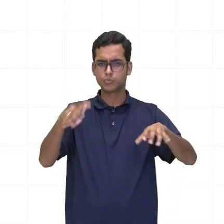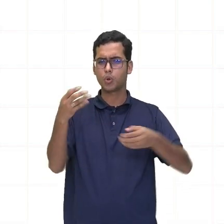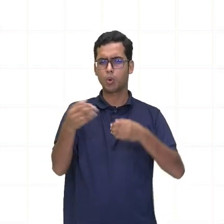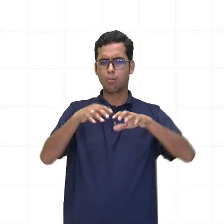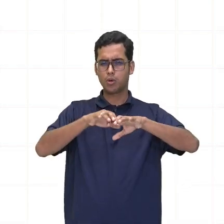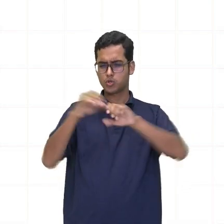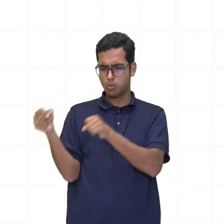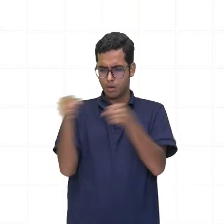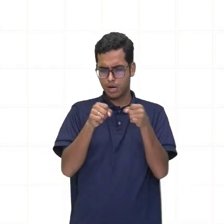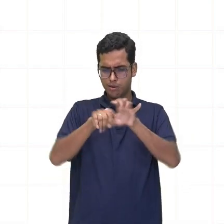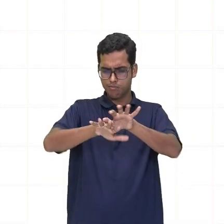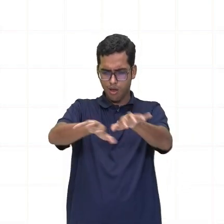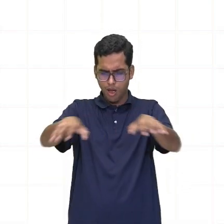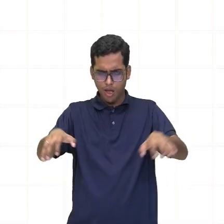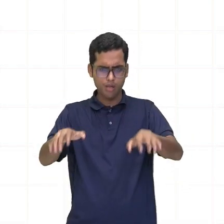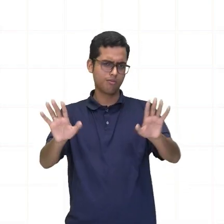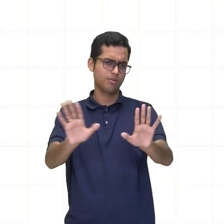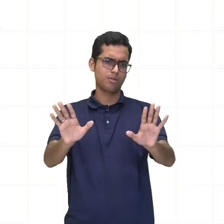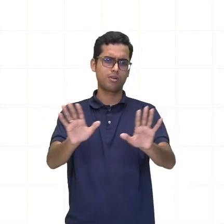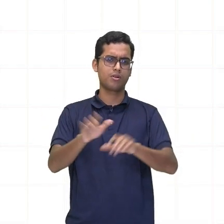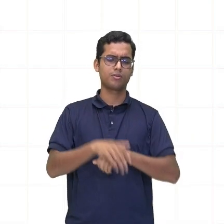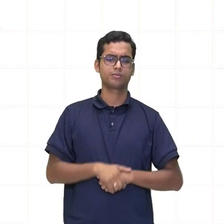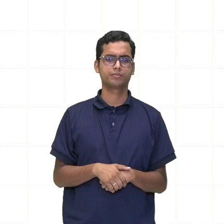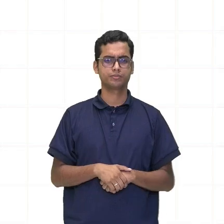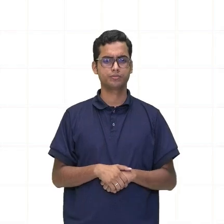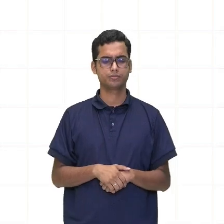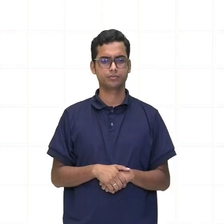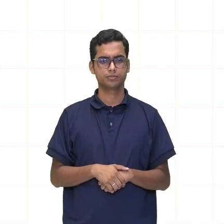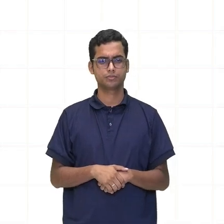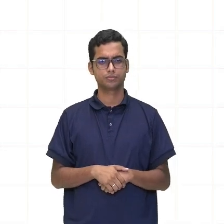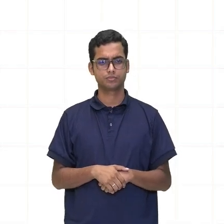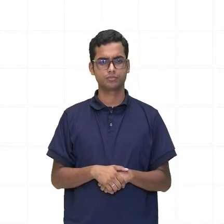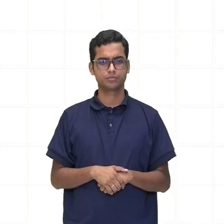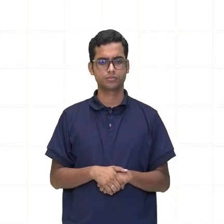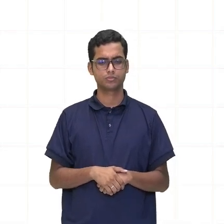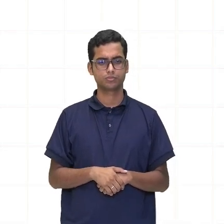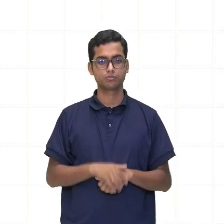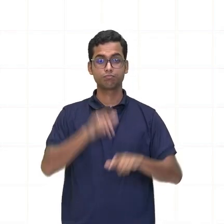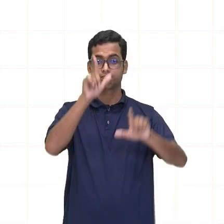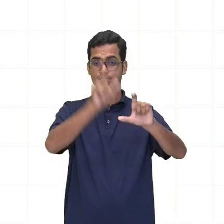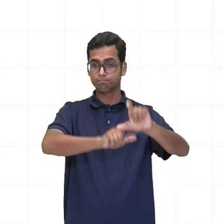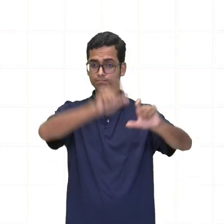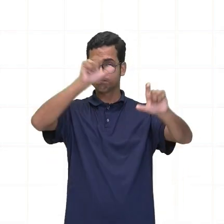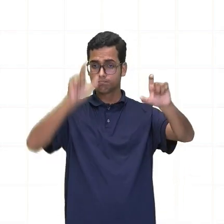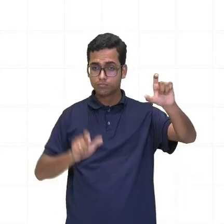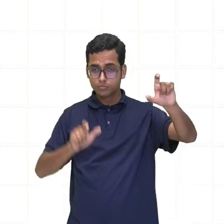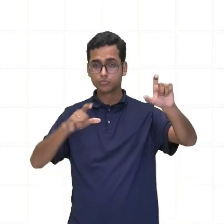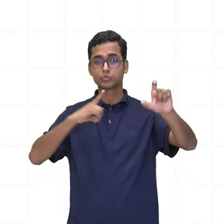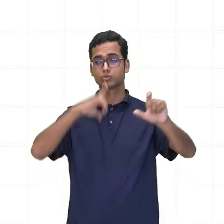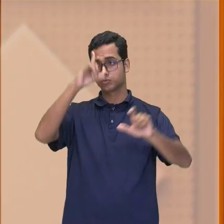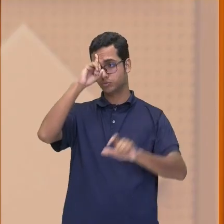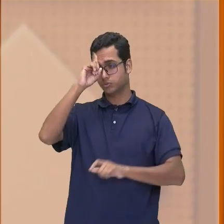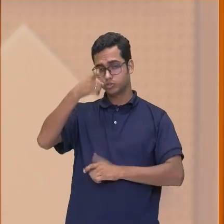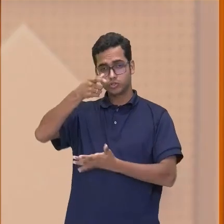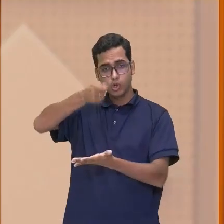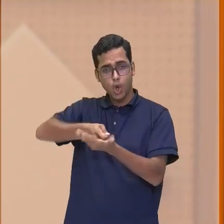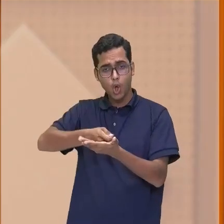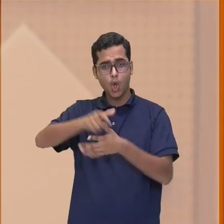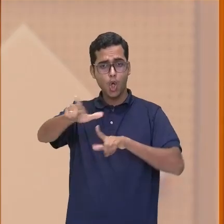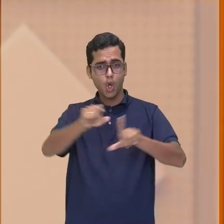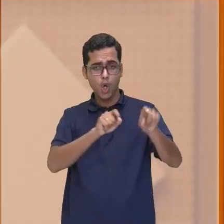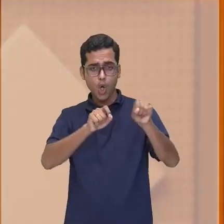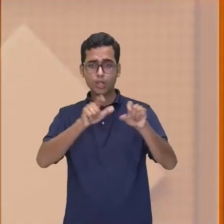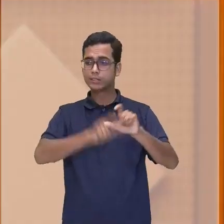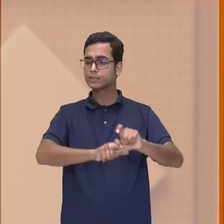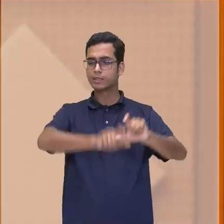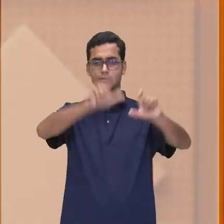assim? A soberania é a questão de você ser independente, de você tomar as suas ações, tomar as suas